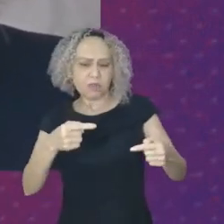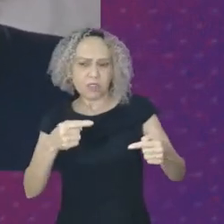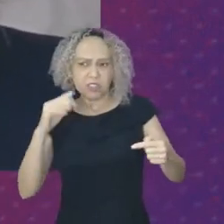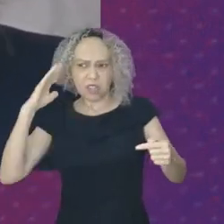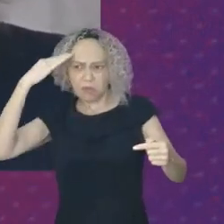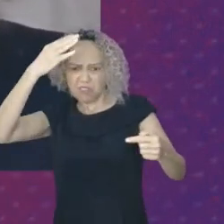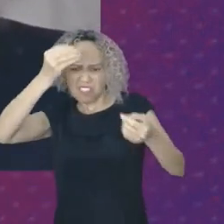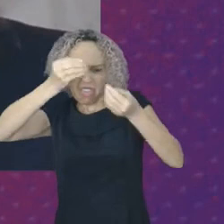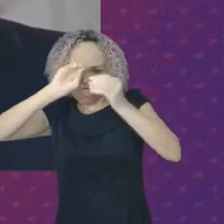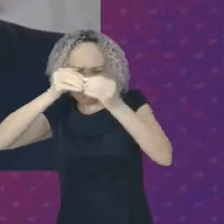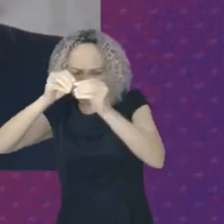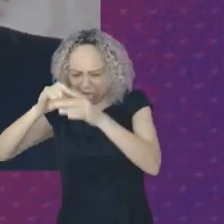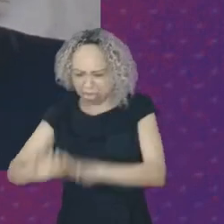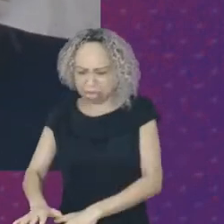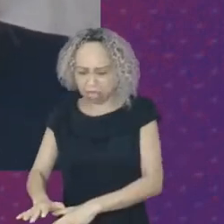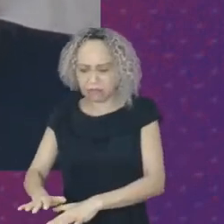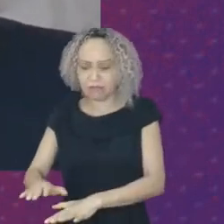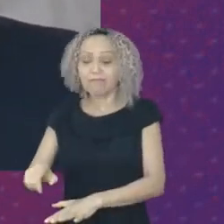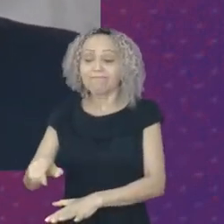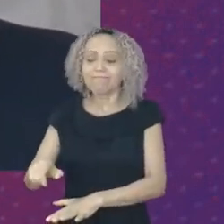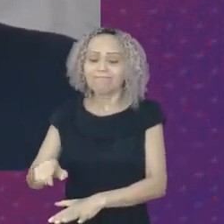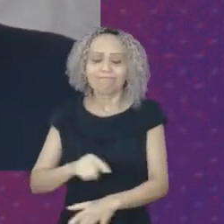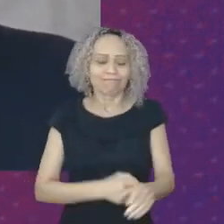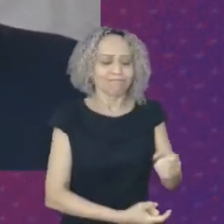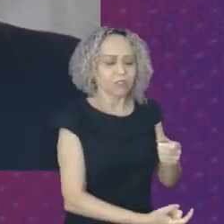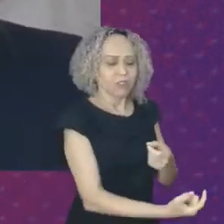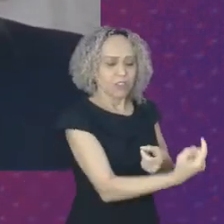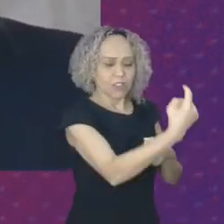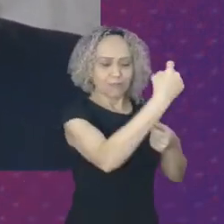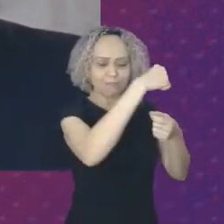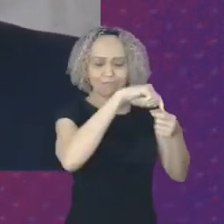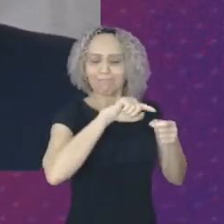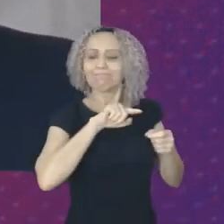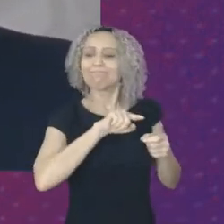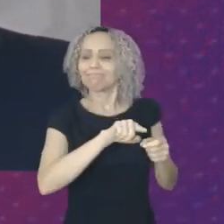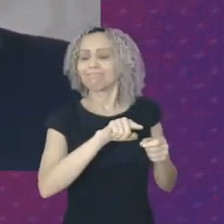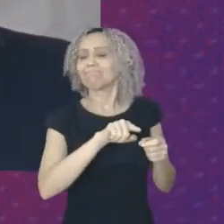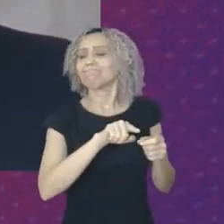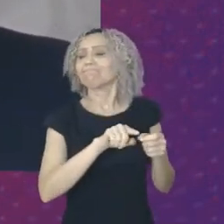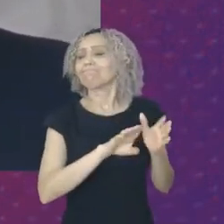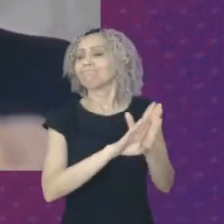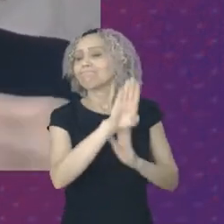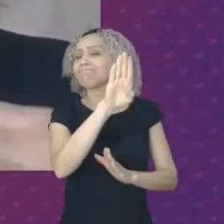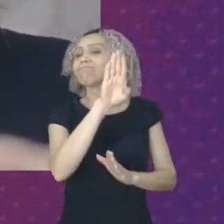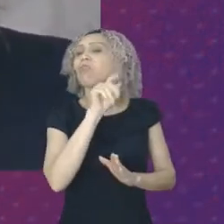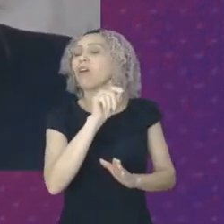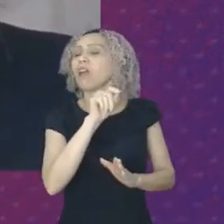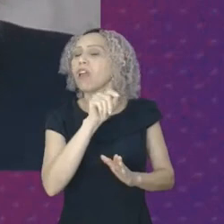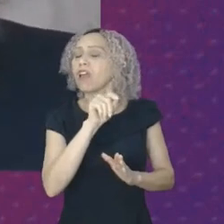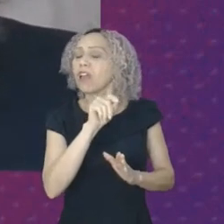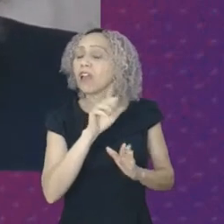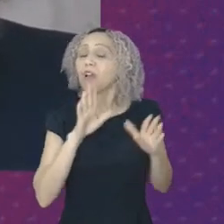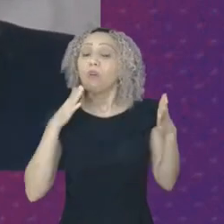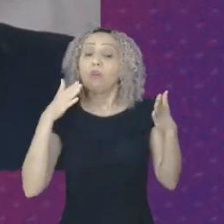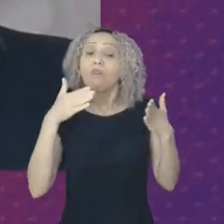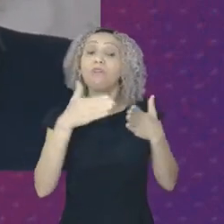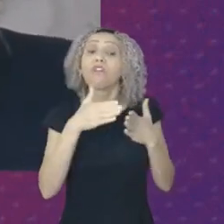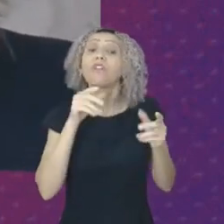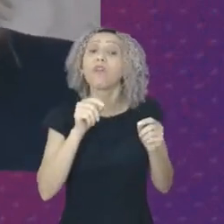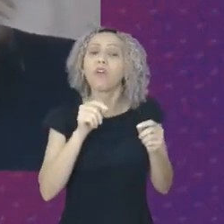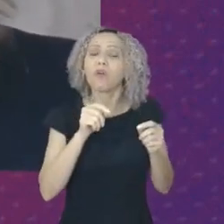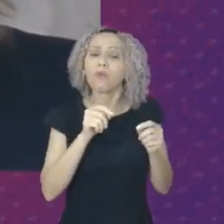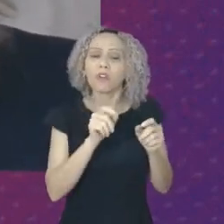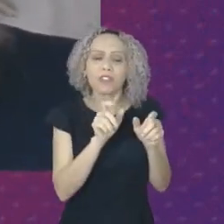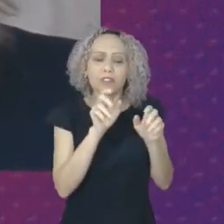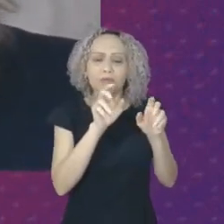foram desmontadas. E mais, com foco numa transversalidade muito grande. Então,